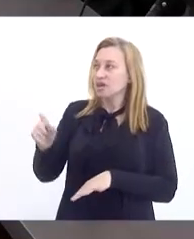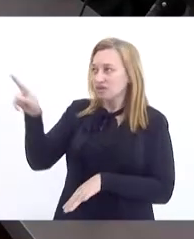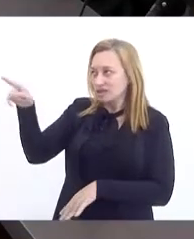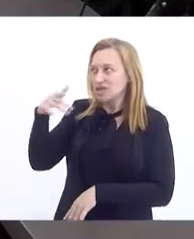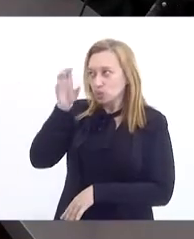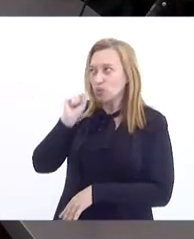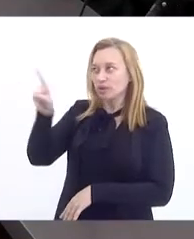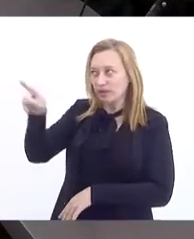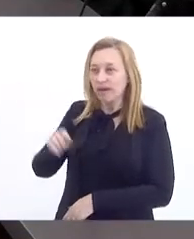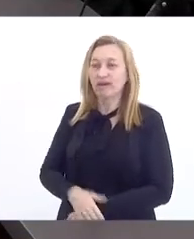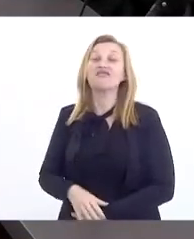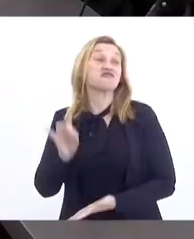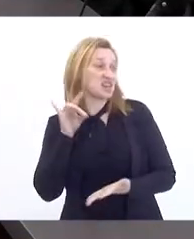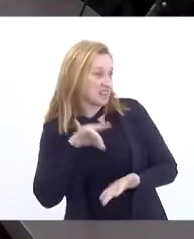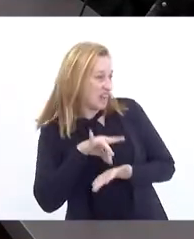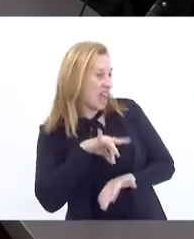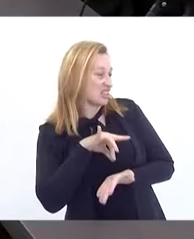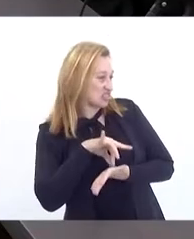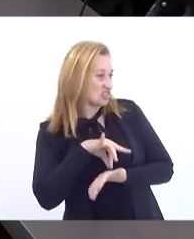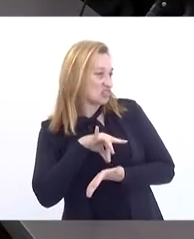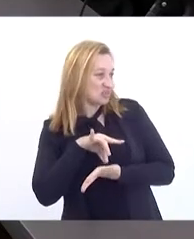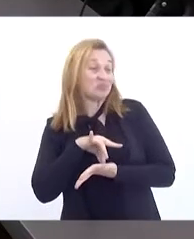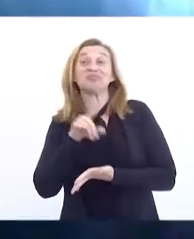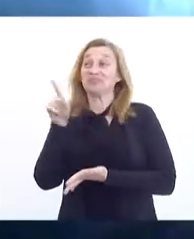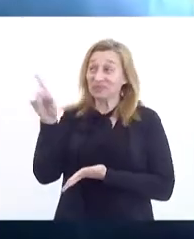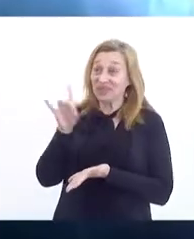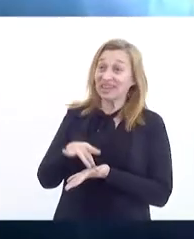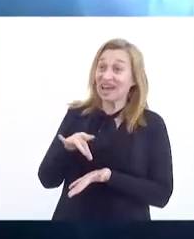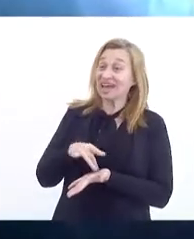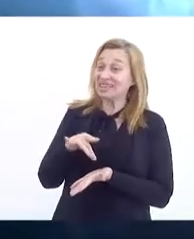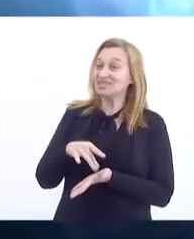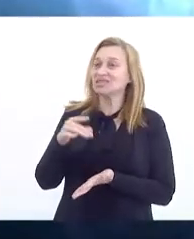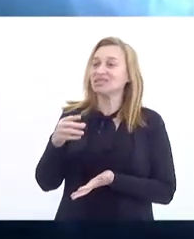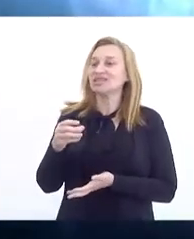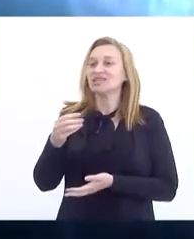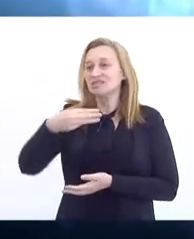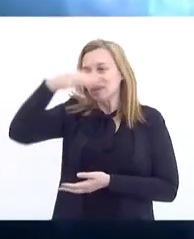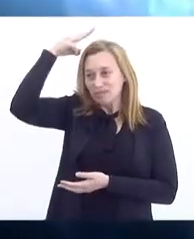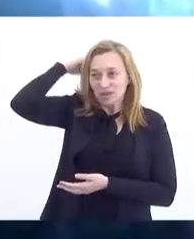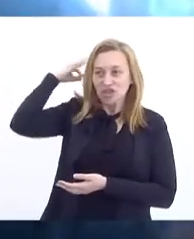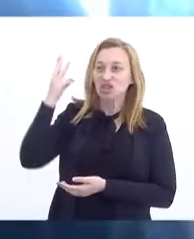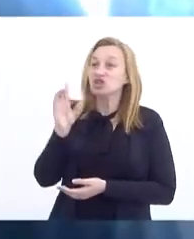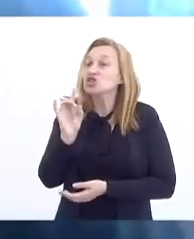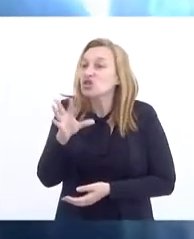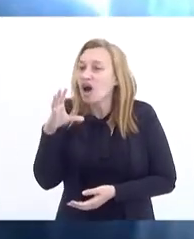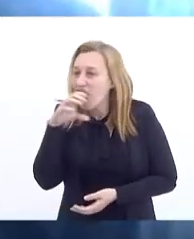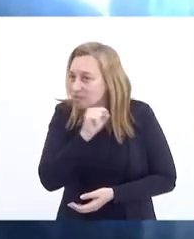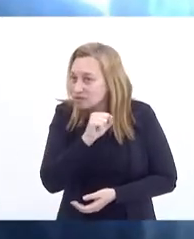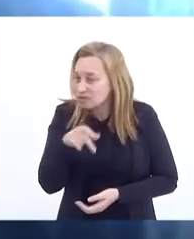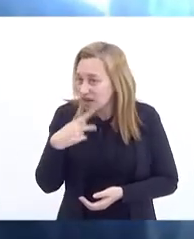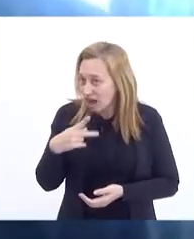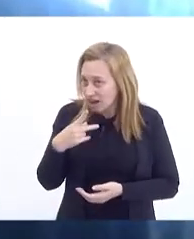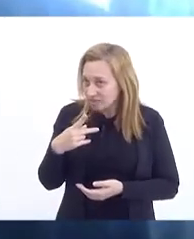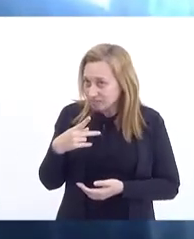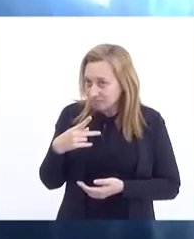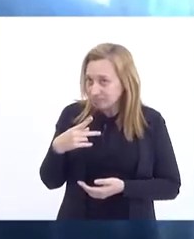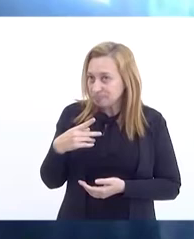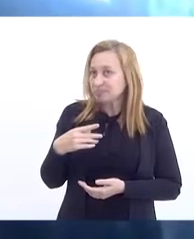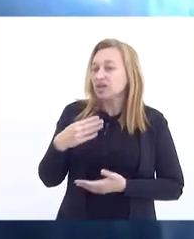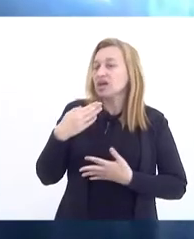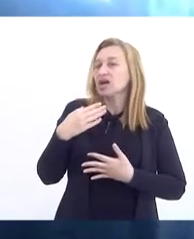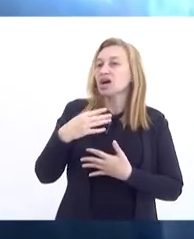hein? É verdade. Você tem razão, bispo. Márcio Pacheco, deixa eu só... rapidamente dar uma sugestão para o